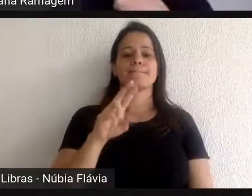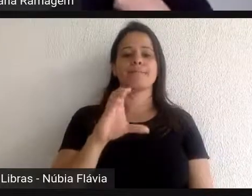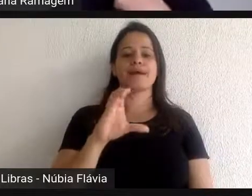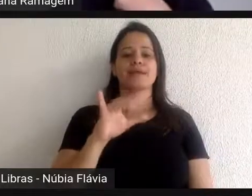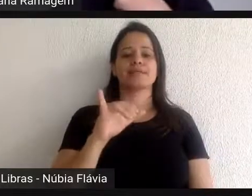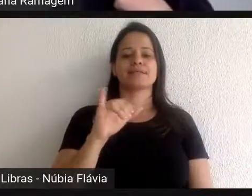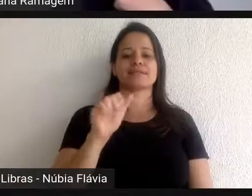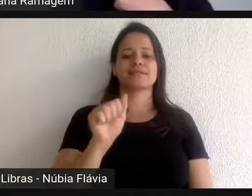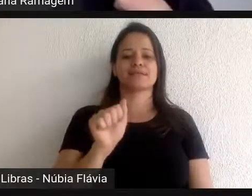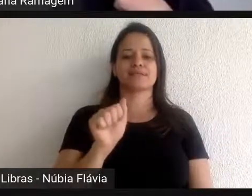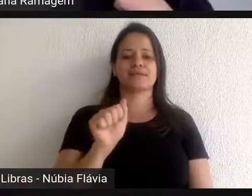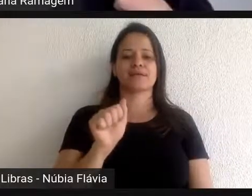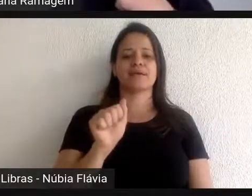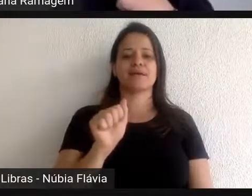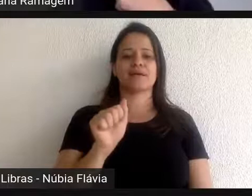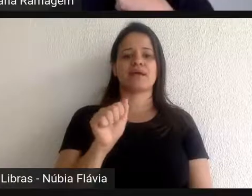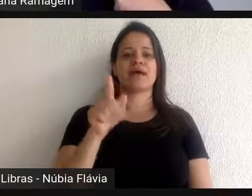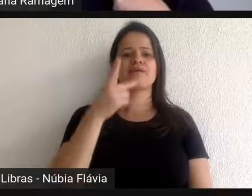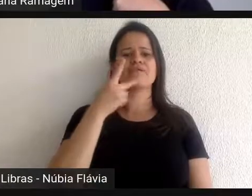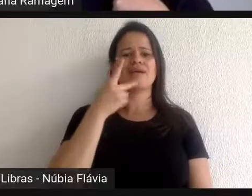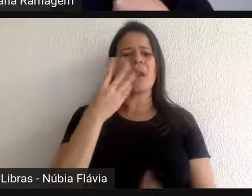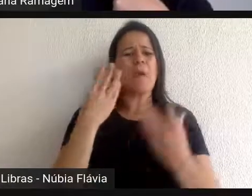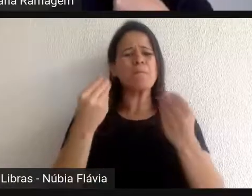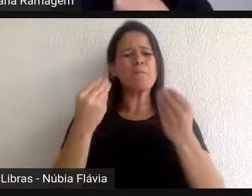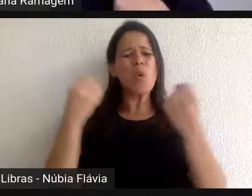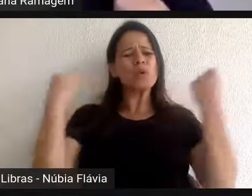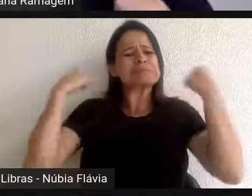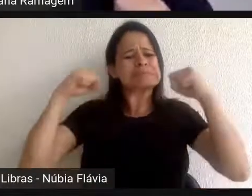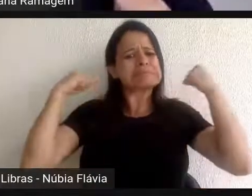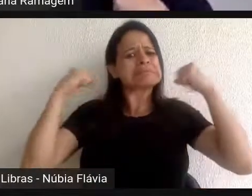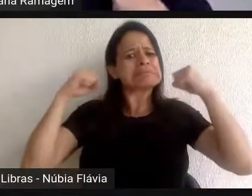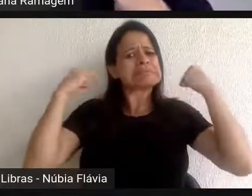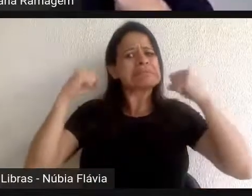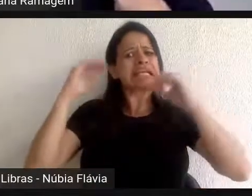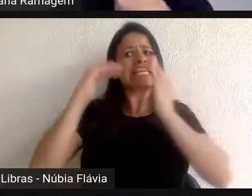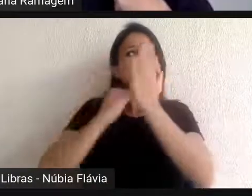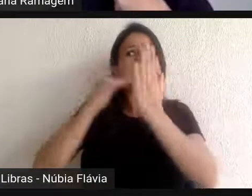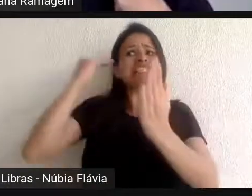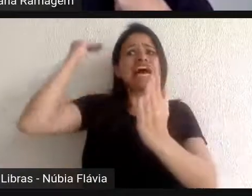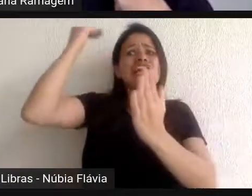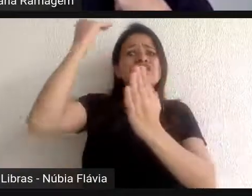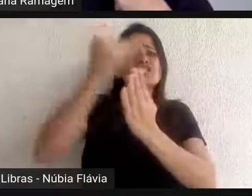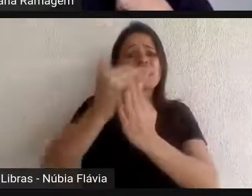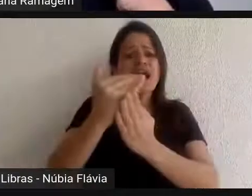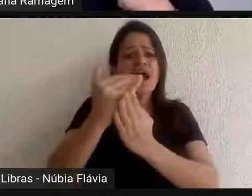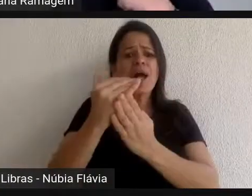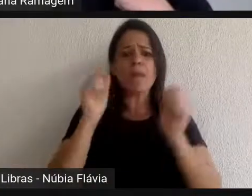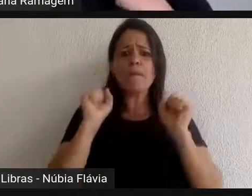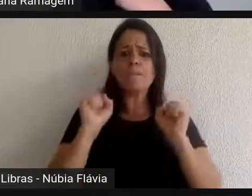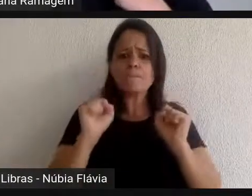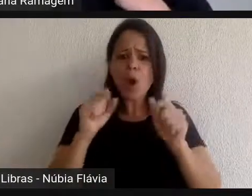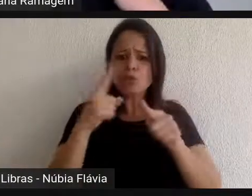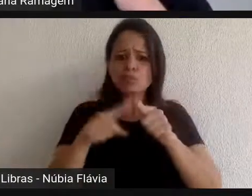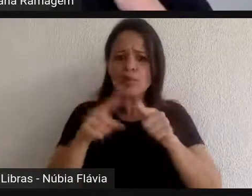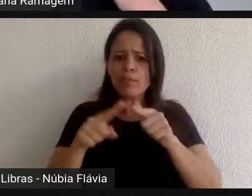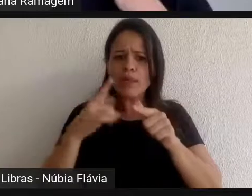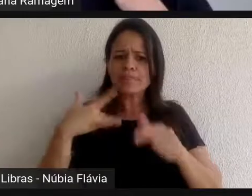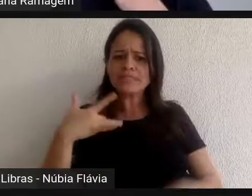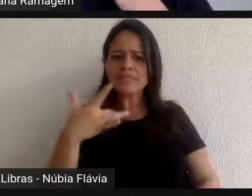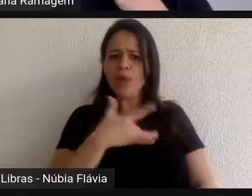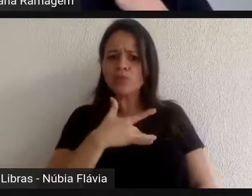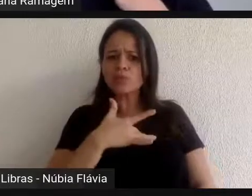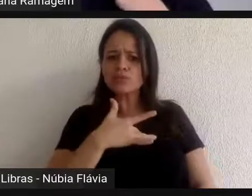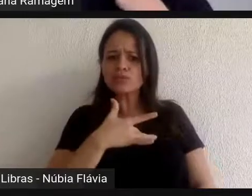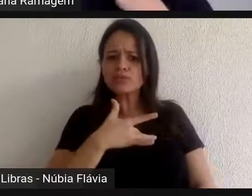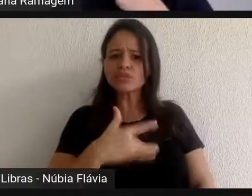Tcheregatti. O excesso de exercício físico, ele ao invés de ajudar a imunidade, ele pode comprometê-la?